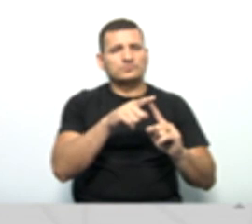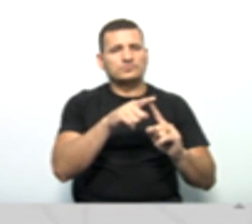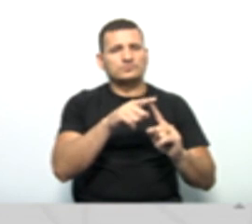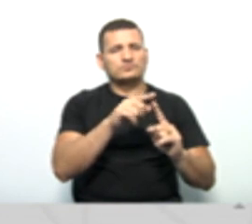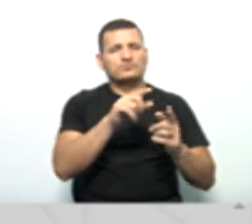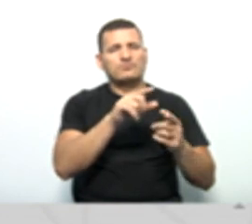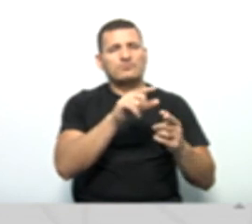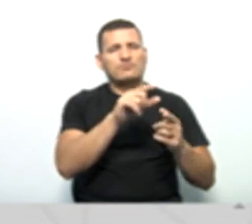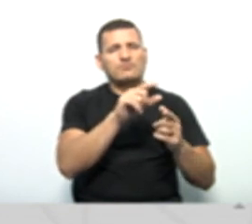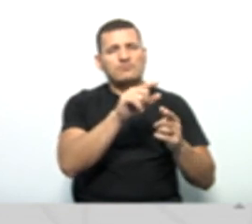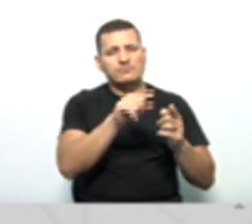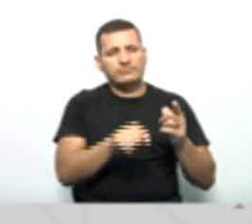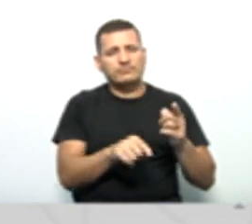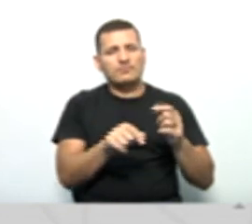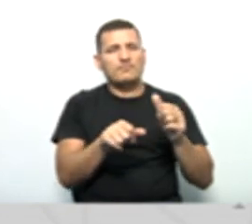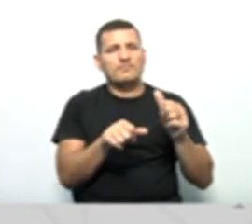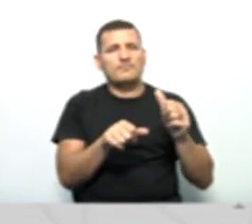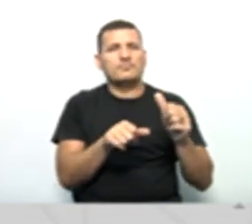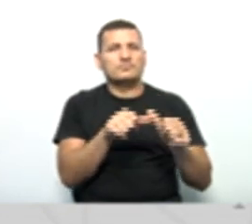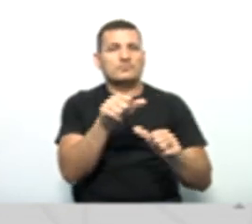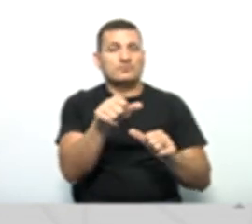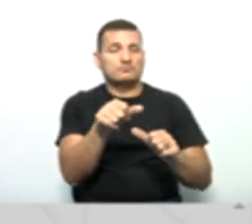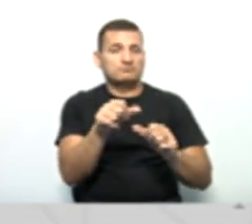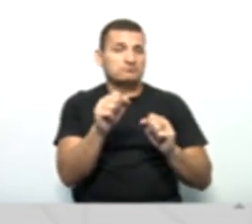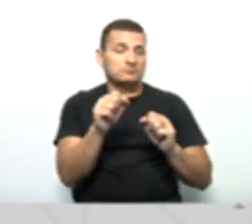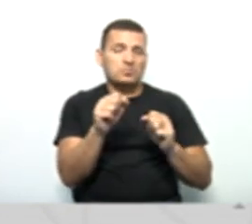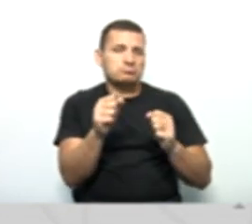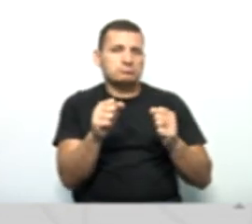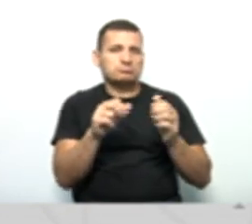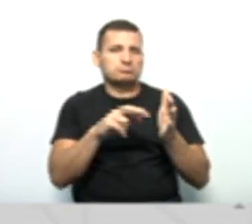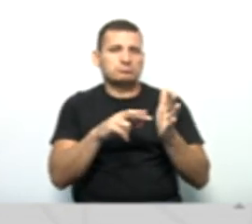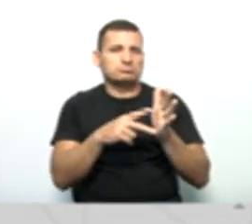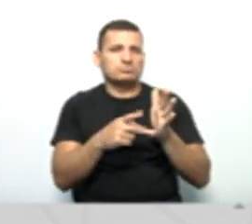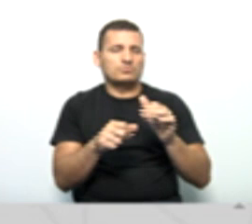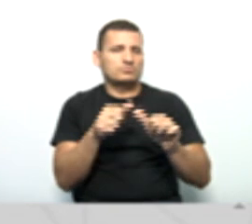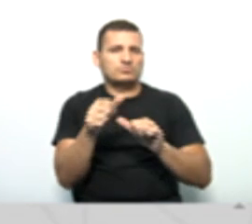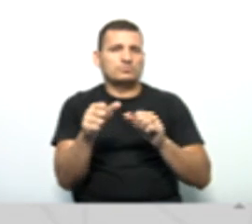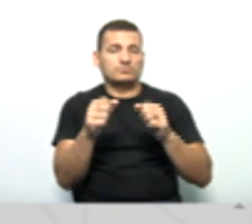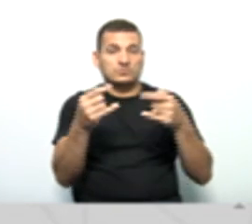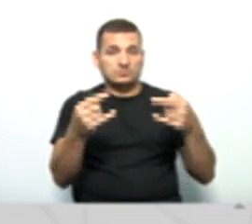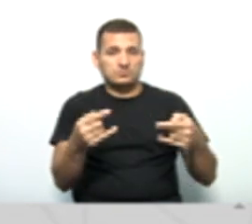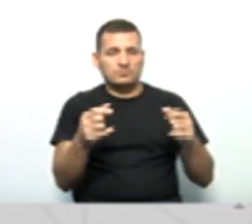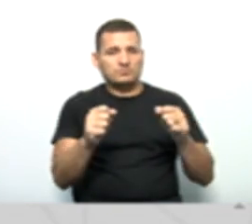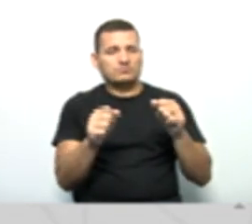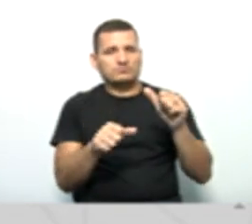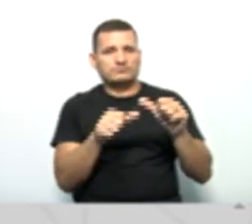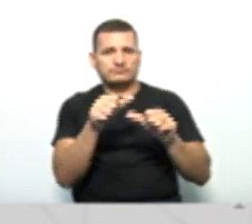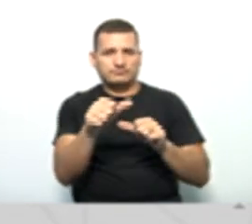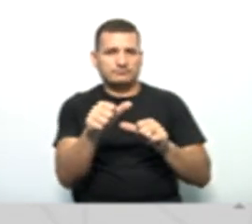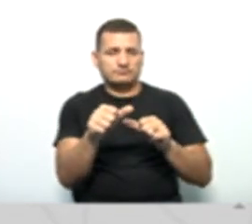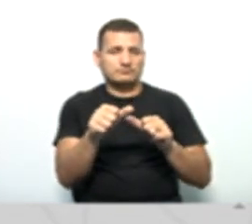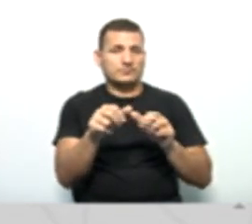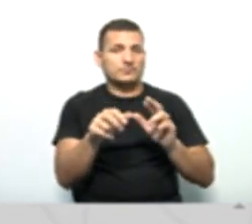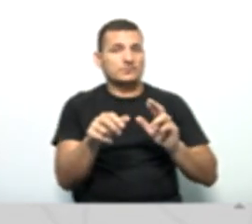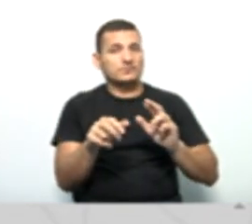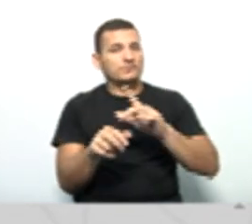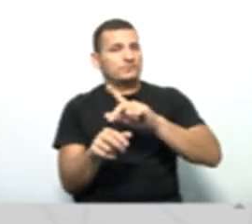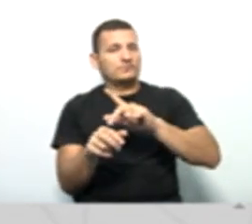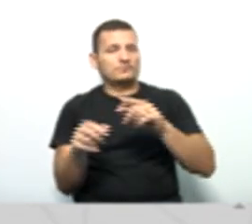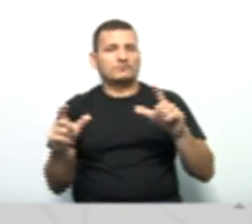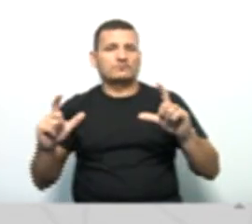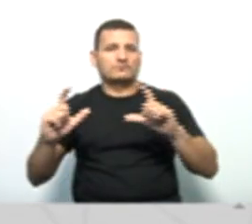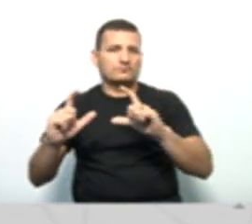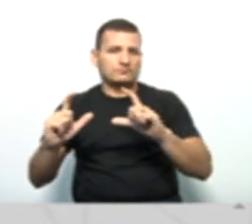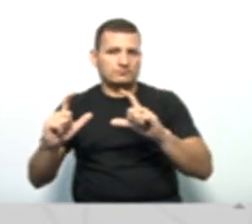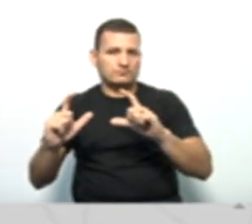mutáveis, ou seja, os quais podemos modificar. Então, lista nós podemos modificar, diferente da tupla. Né, professor